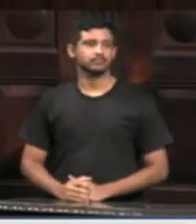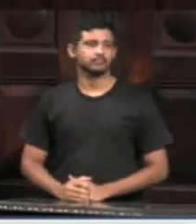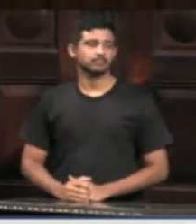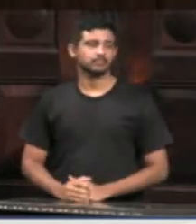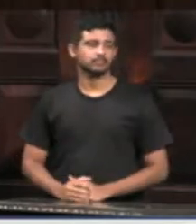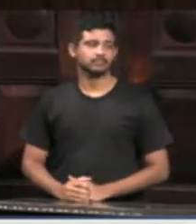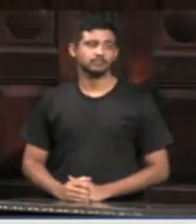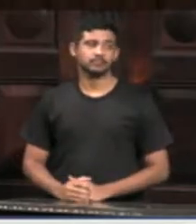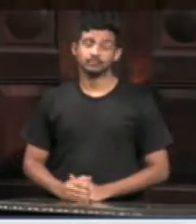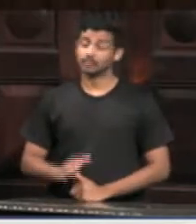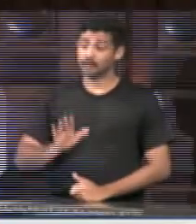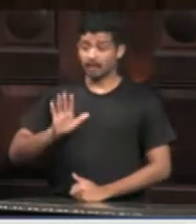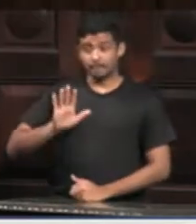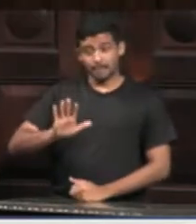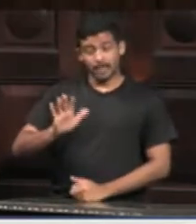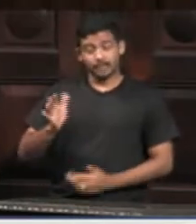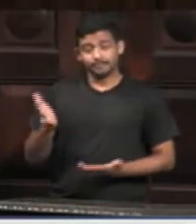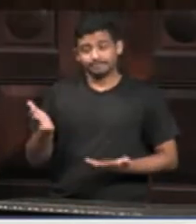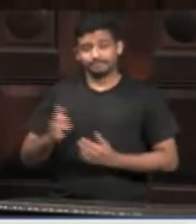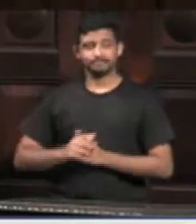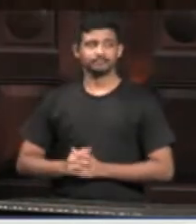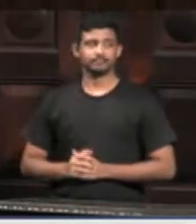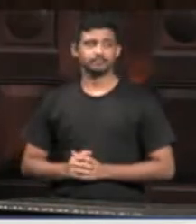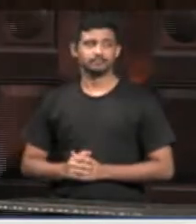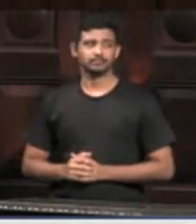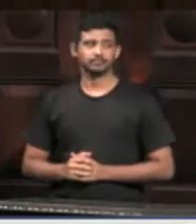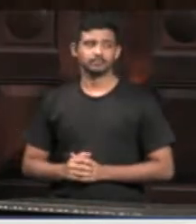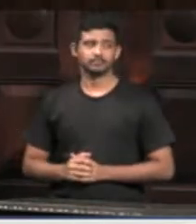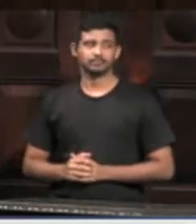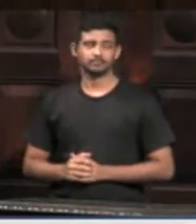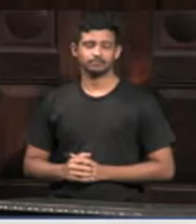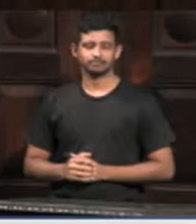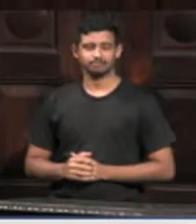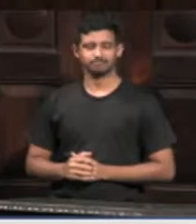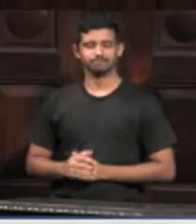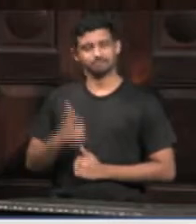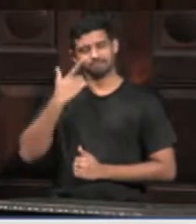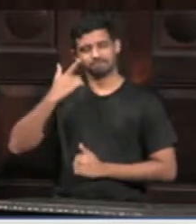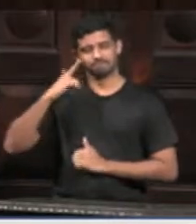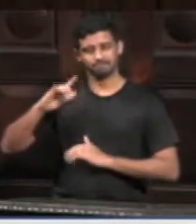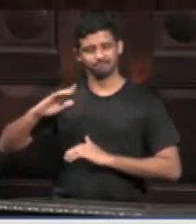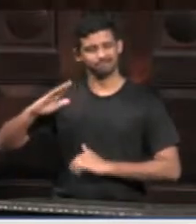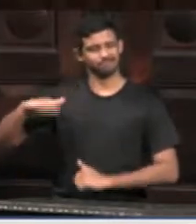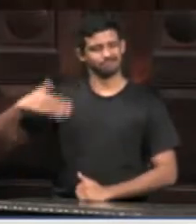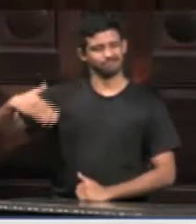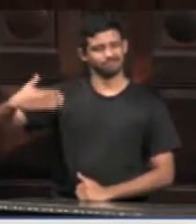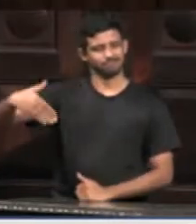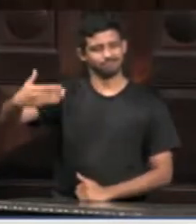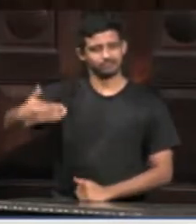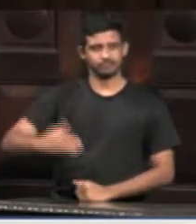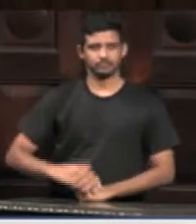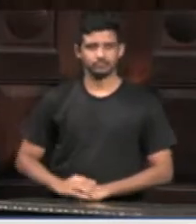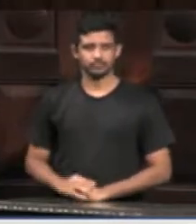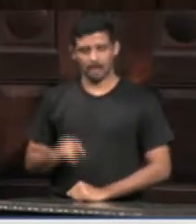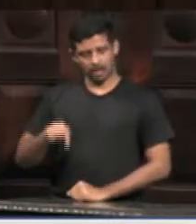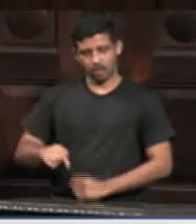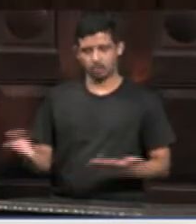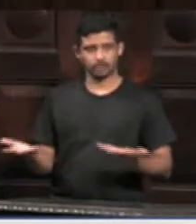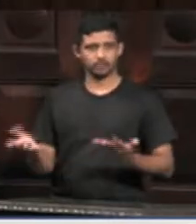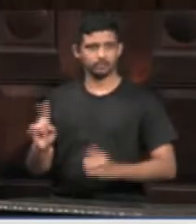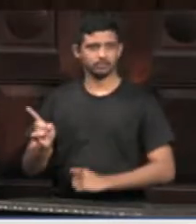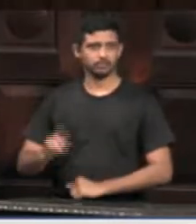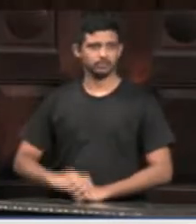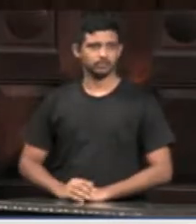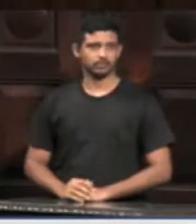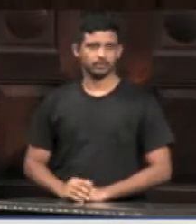Mas isto daí eu posso até deixar para tratar noutra ocasião. Porque o